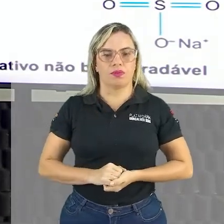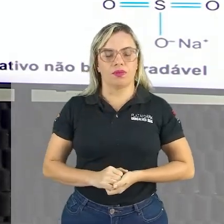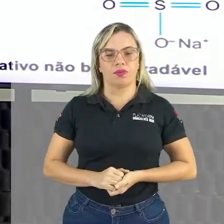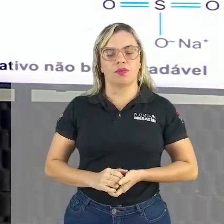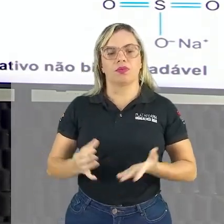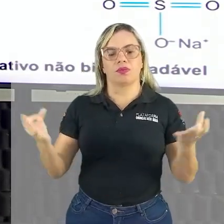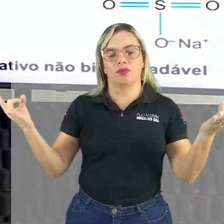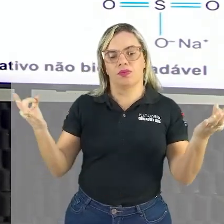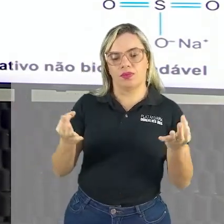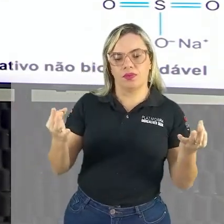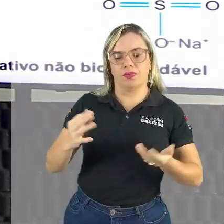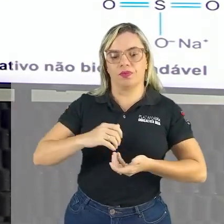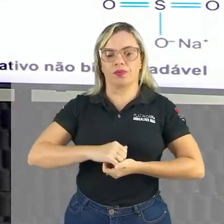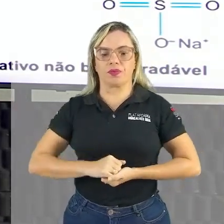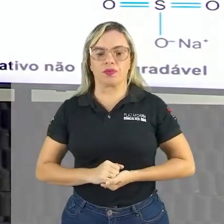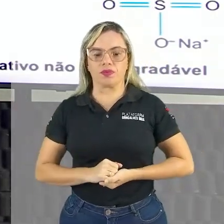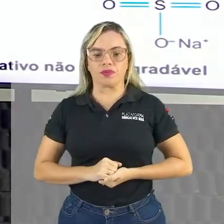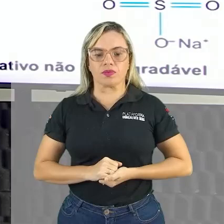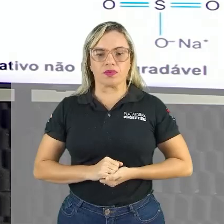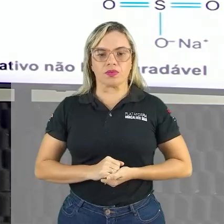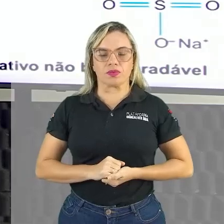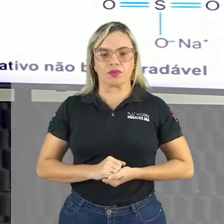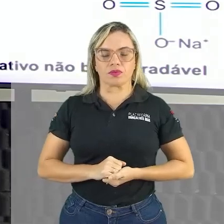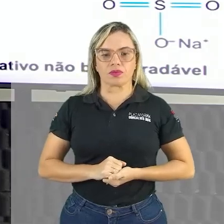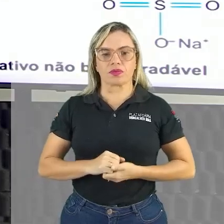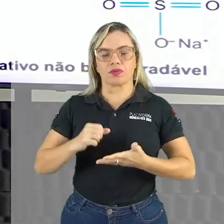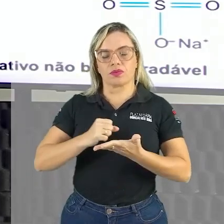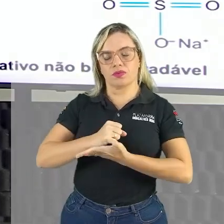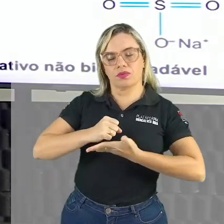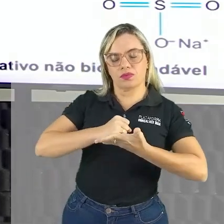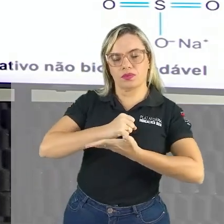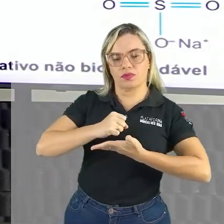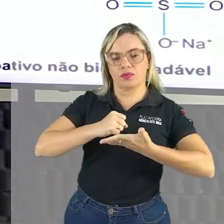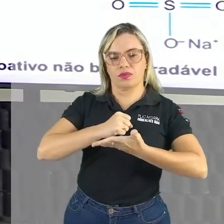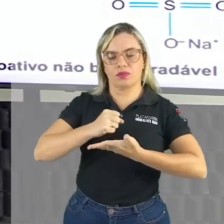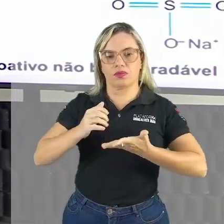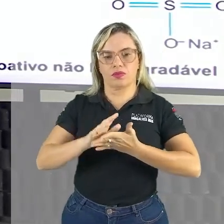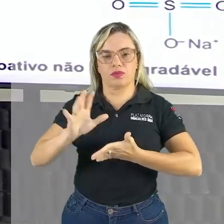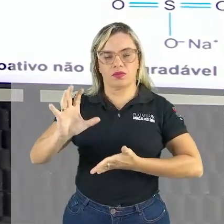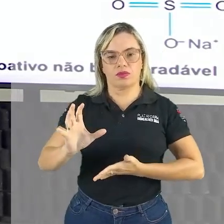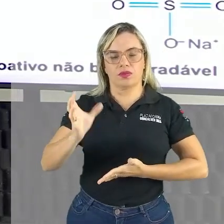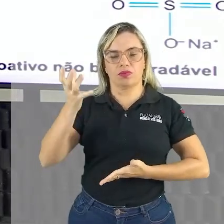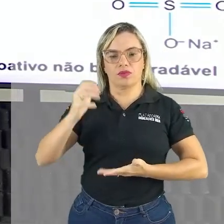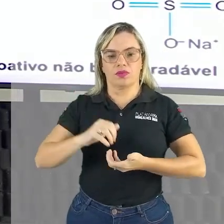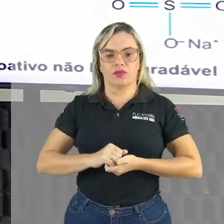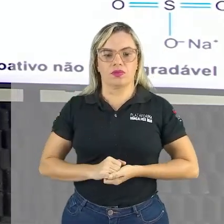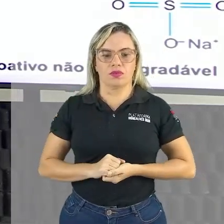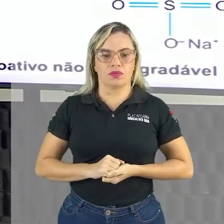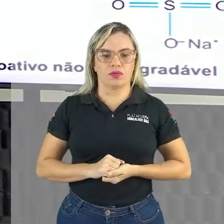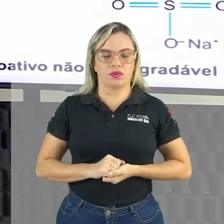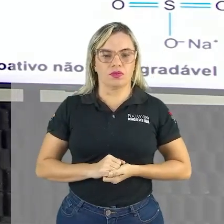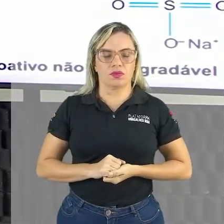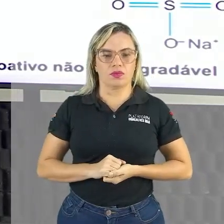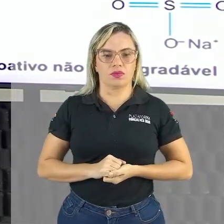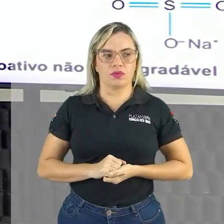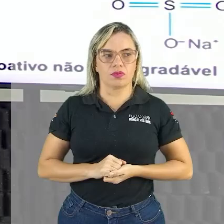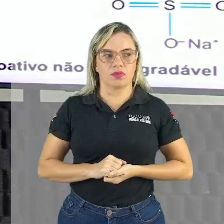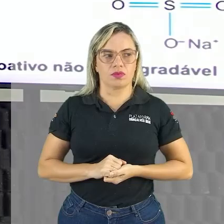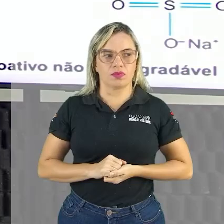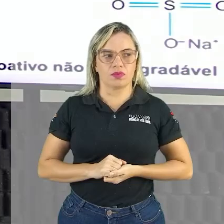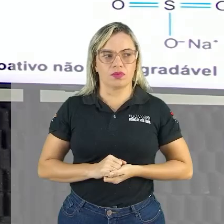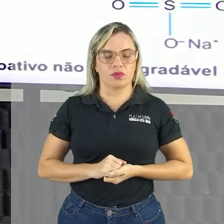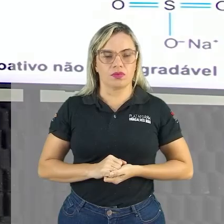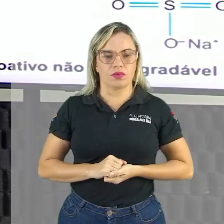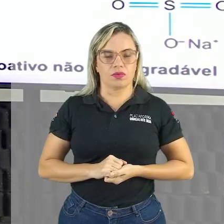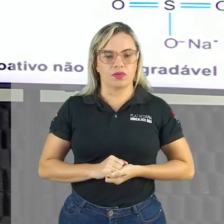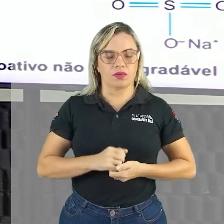Perfeito? SO3Na. Então, basicamente, o que acontece? O teu sabão e